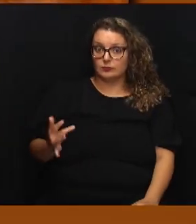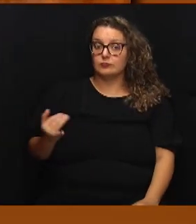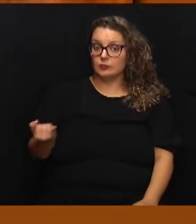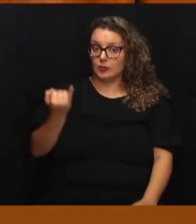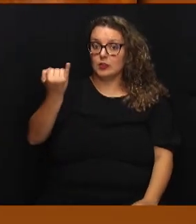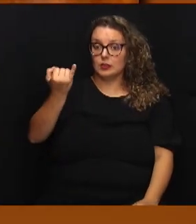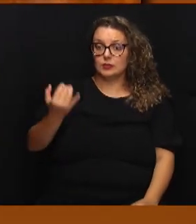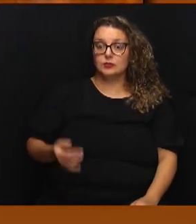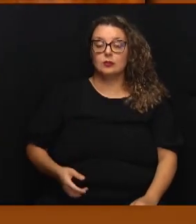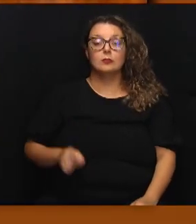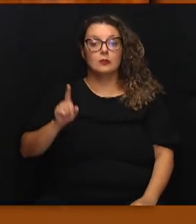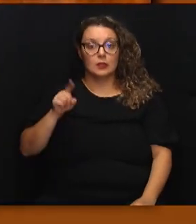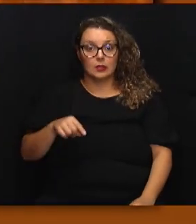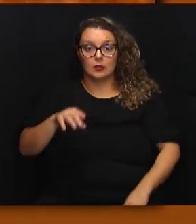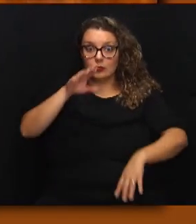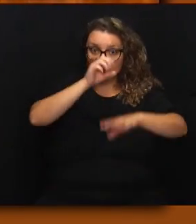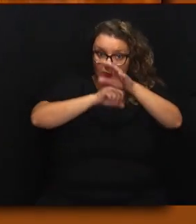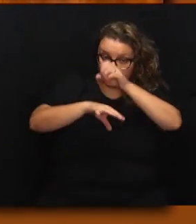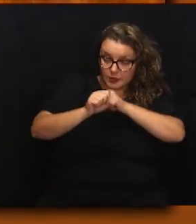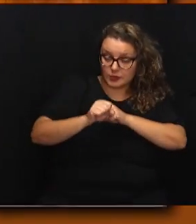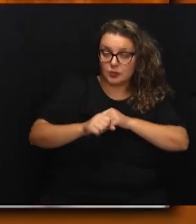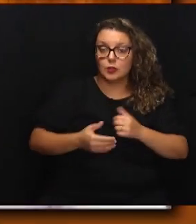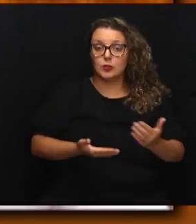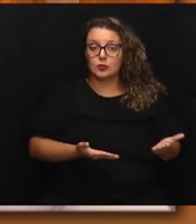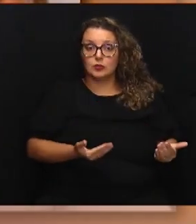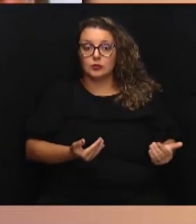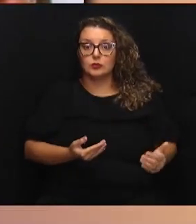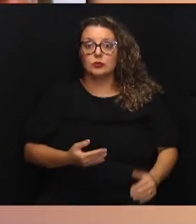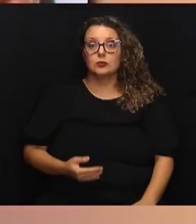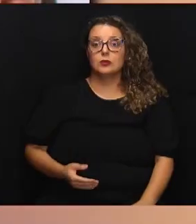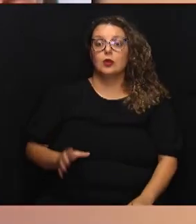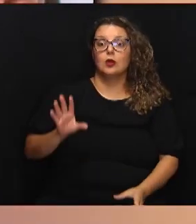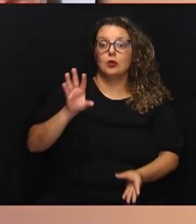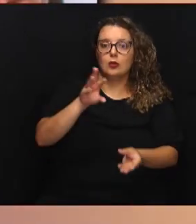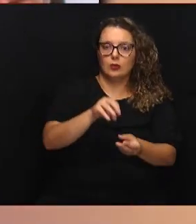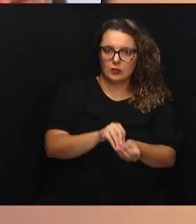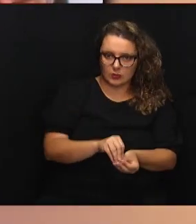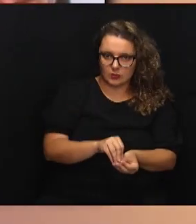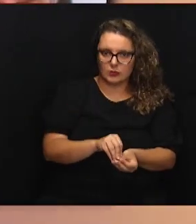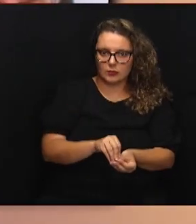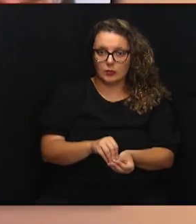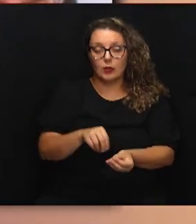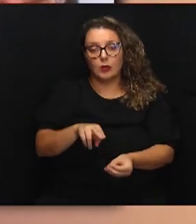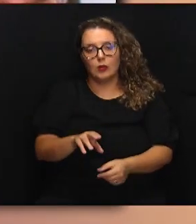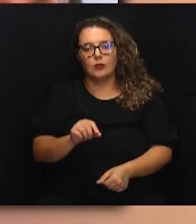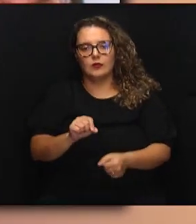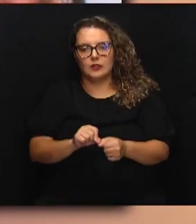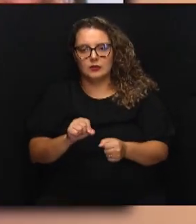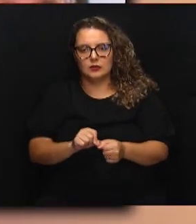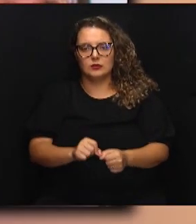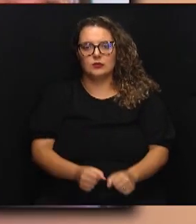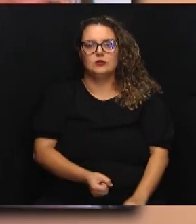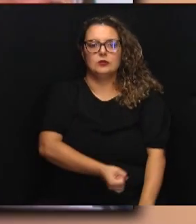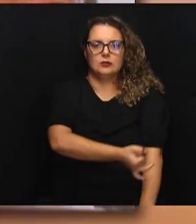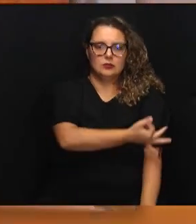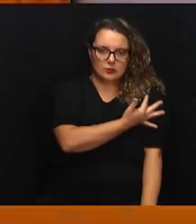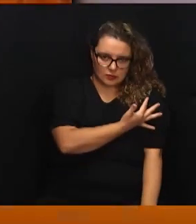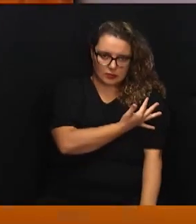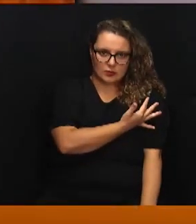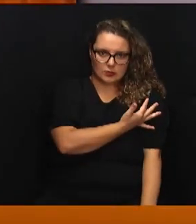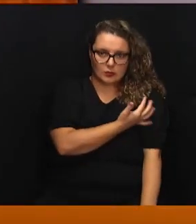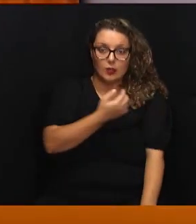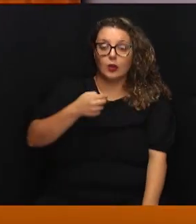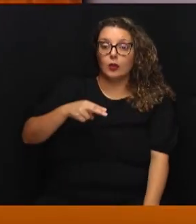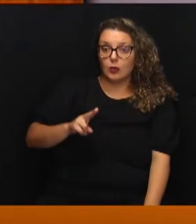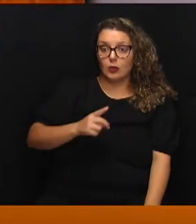ser considerado aprendiz, o jovem deve ter concluído ou estar cursando o ensino fundamental ou